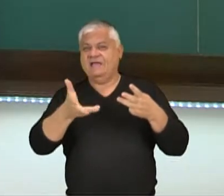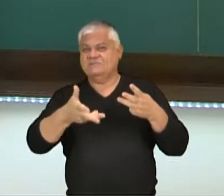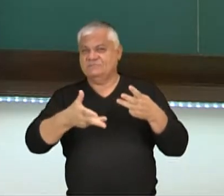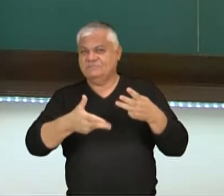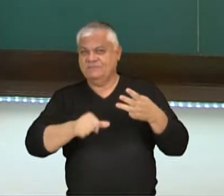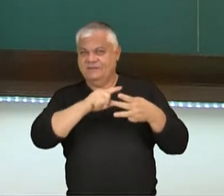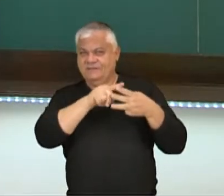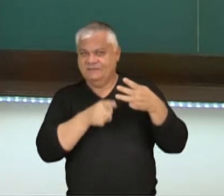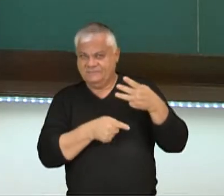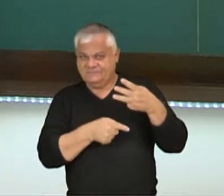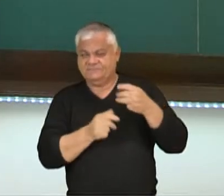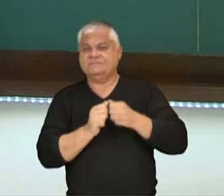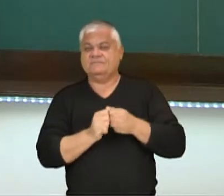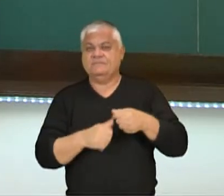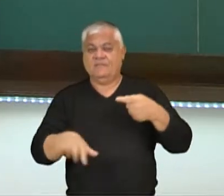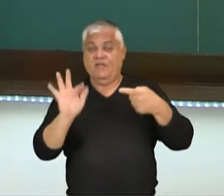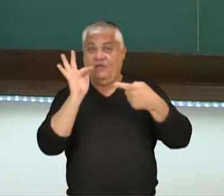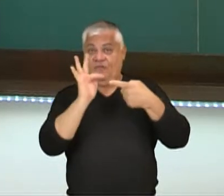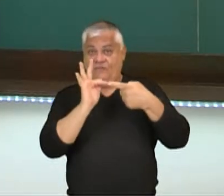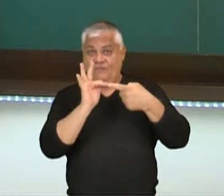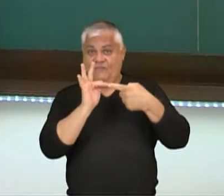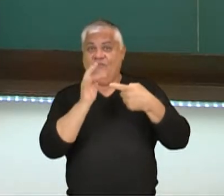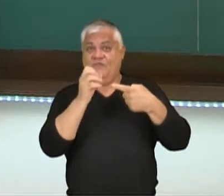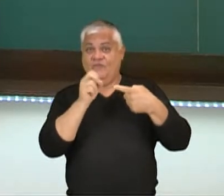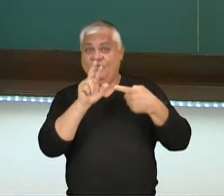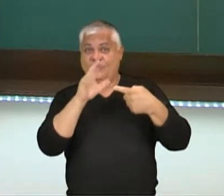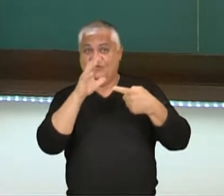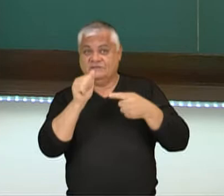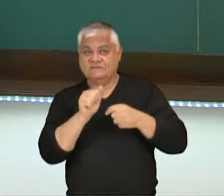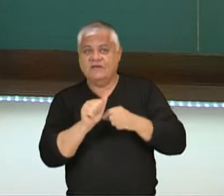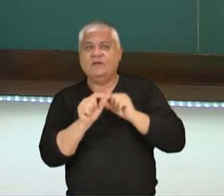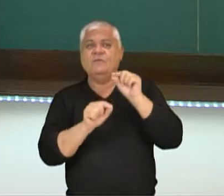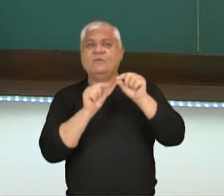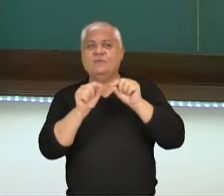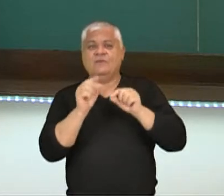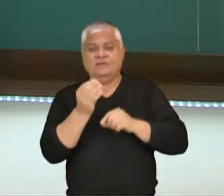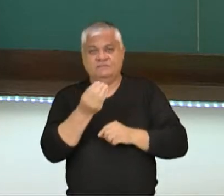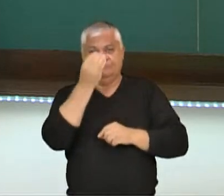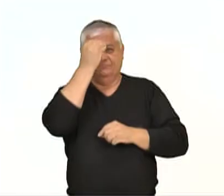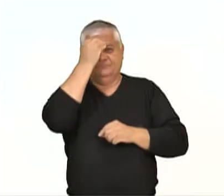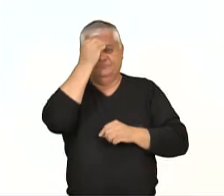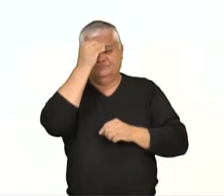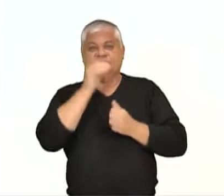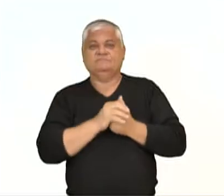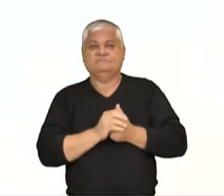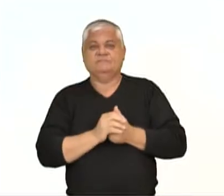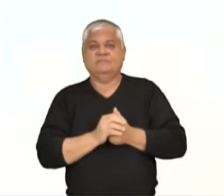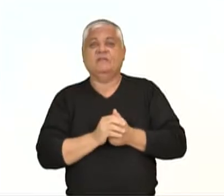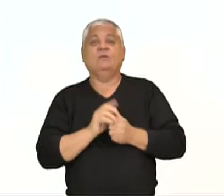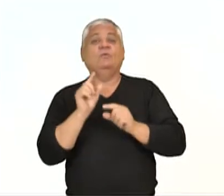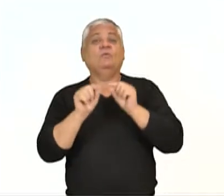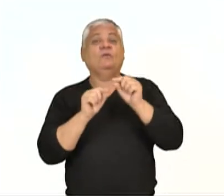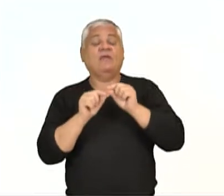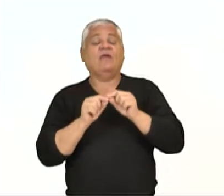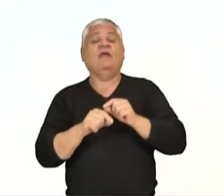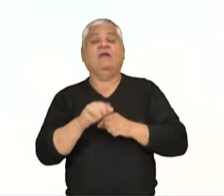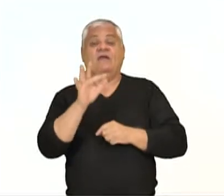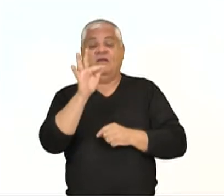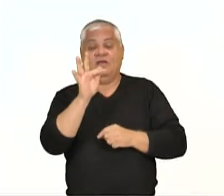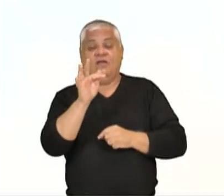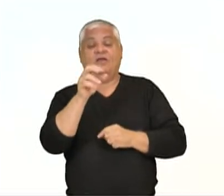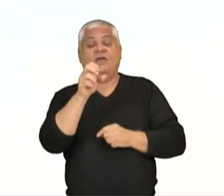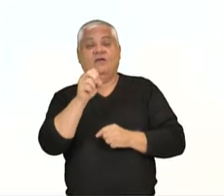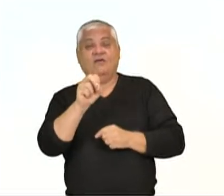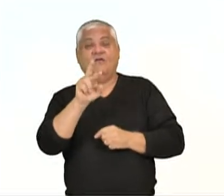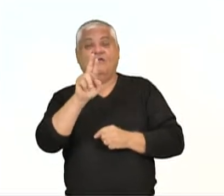só, a força. Pessoal, força você não pode esquecer. Ei, querido estudante, a força ela